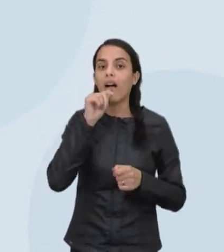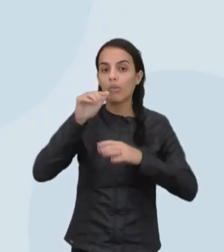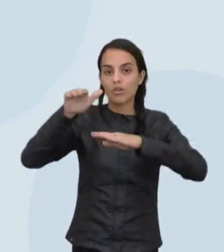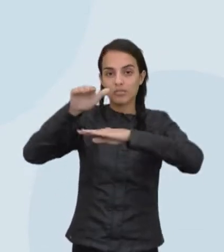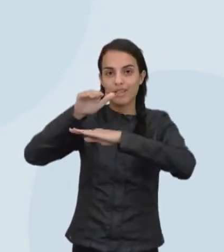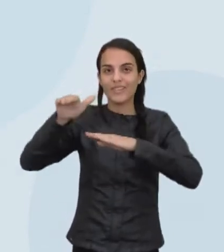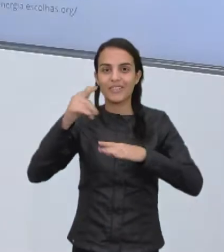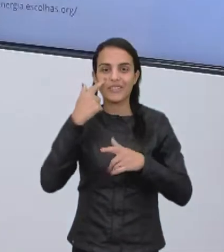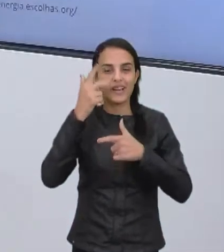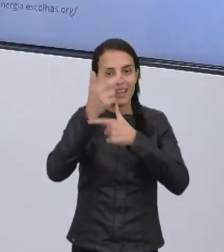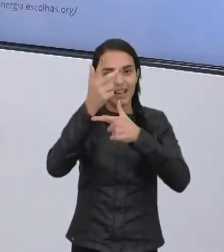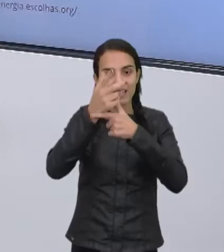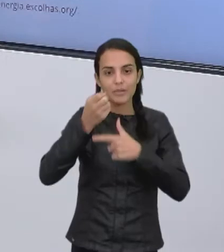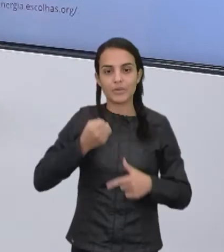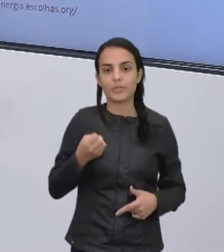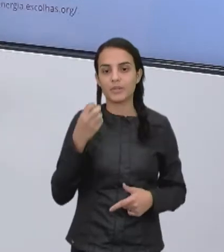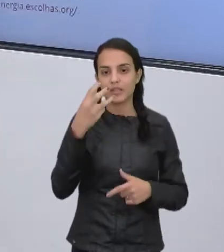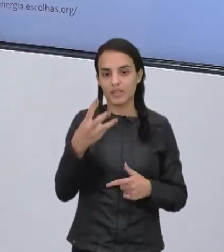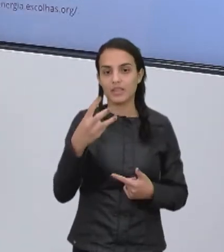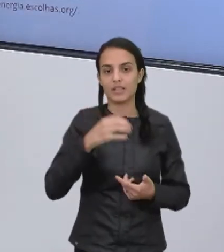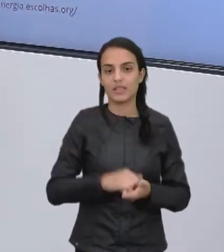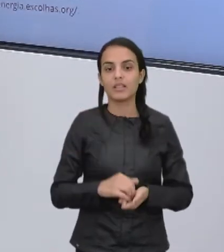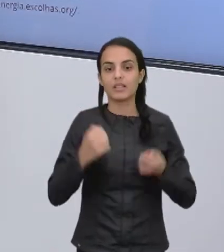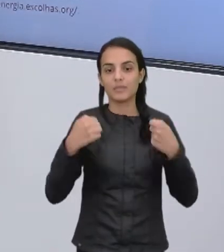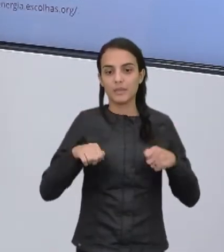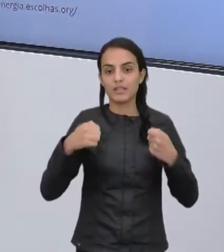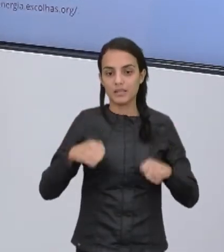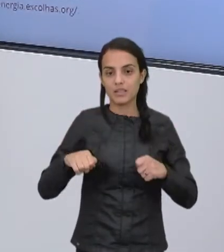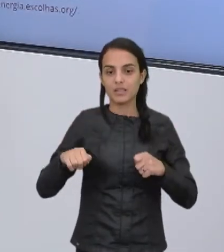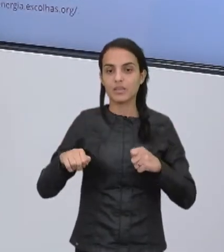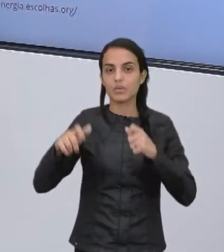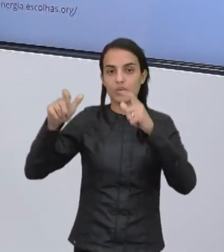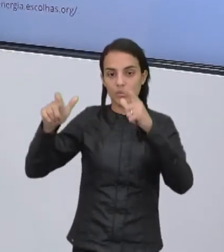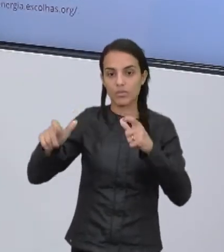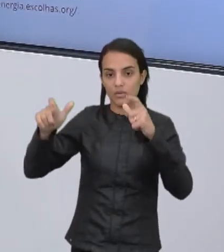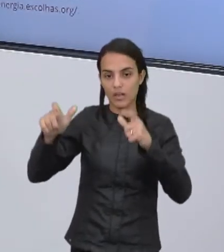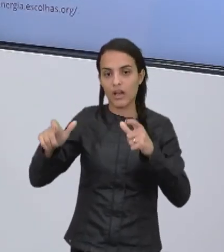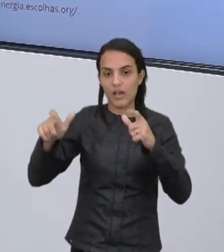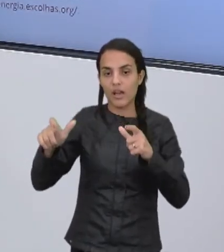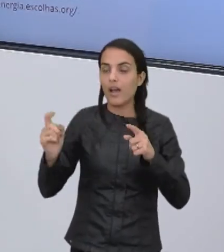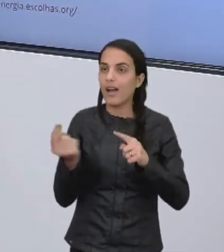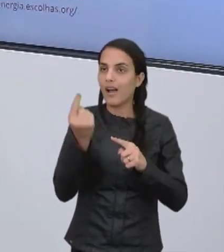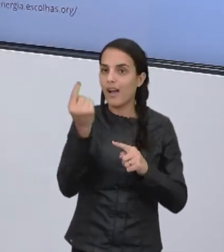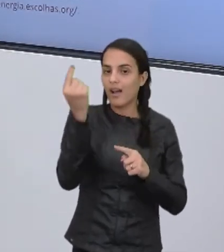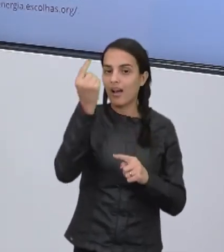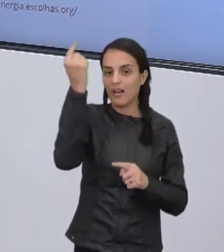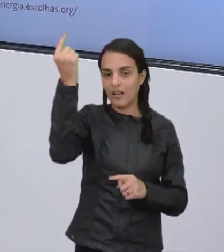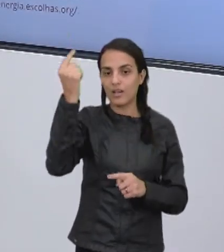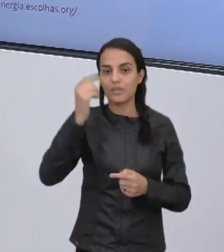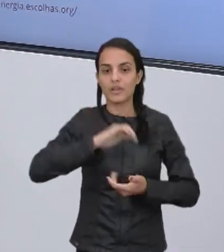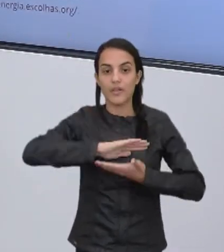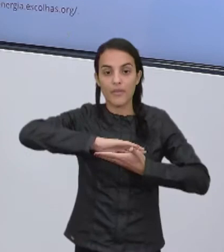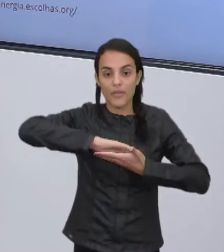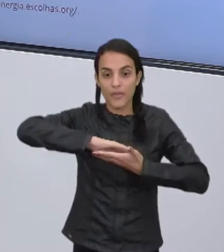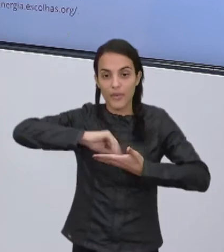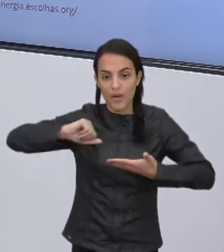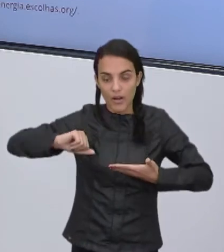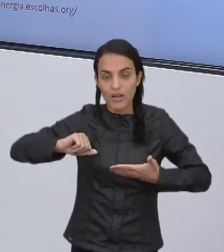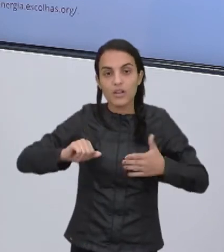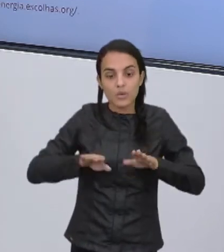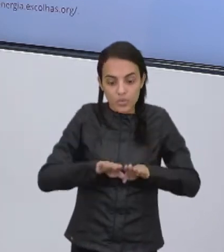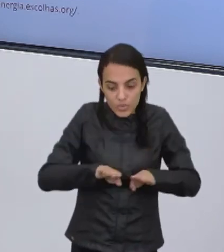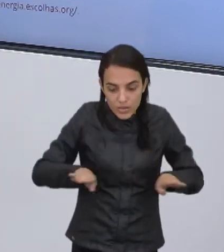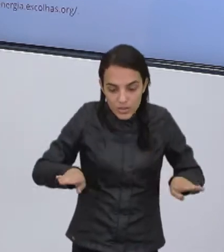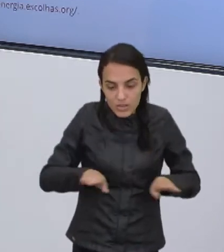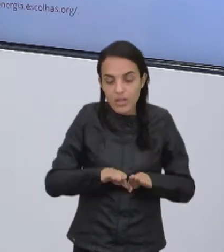câmera 3, ó. A água tem que estar num lugar alto, porque a gente sabe que tudo que está fora do chão tem um